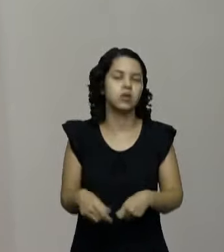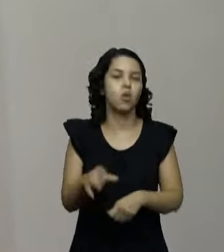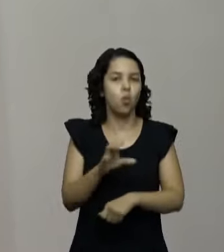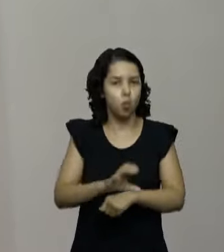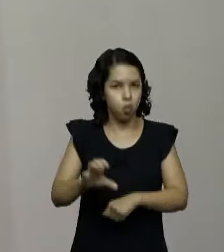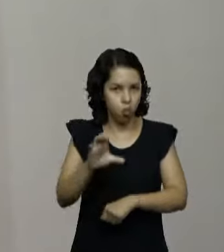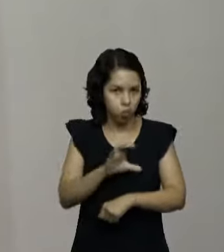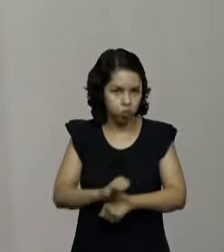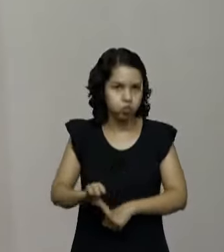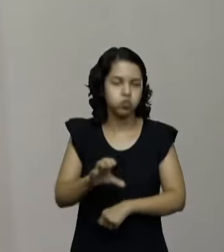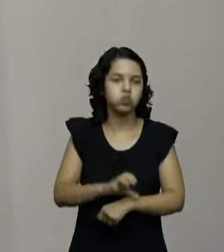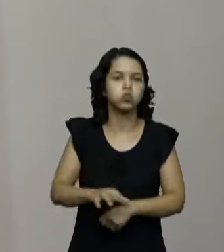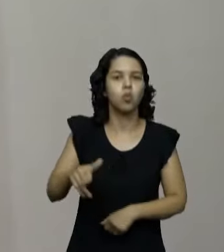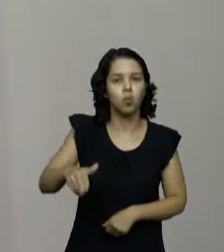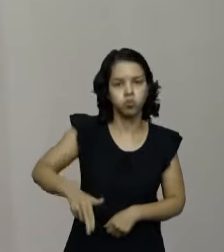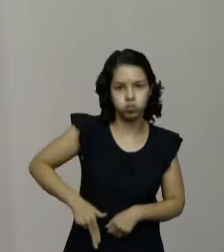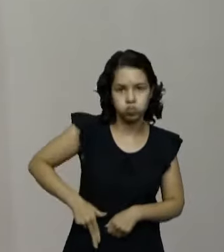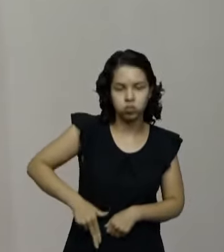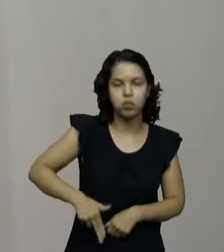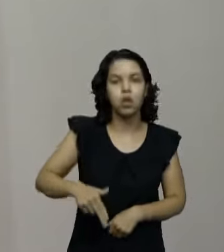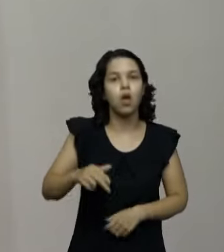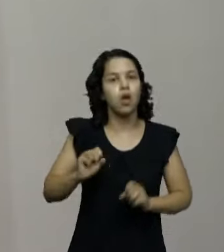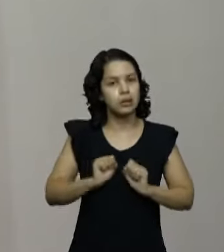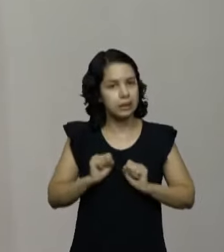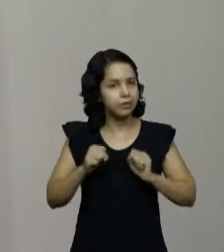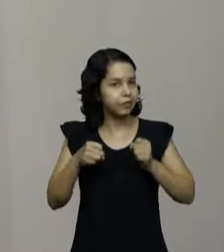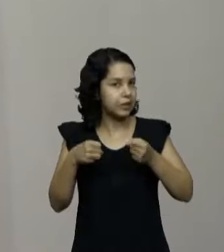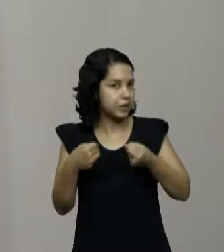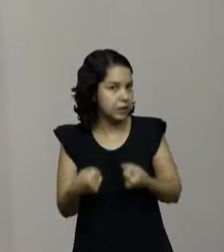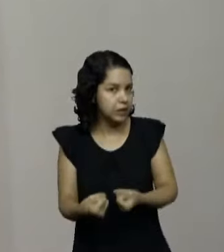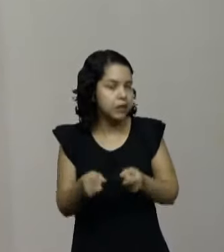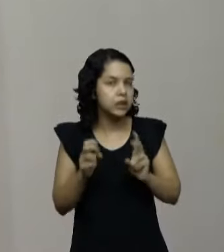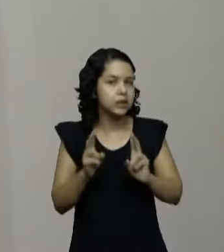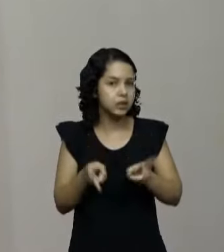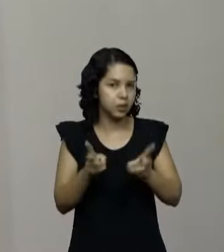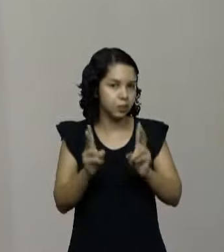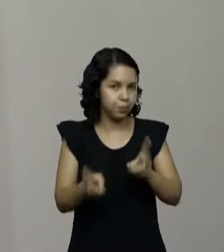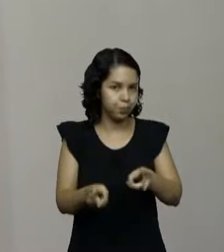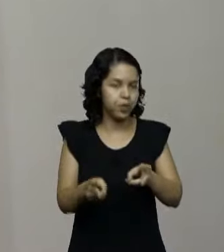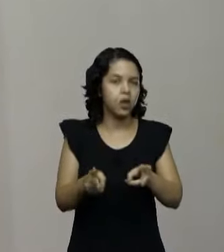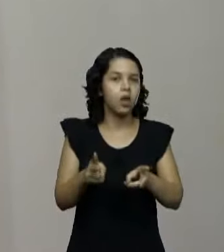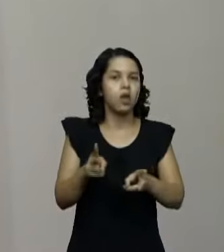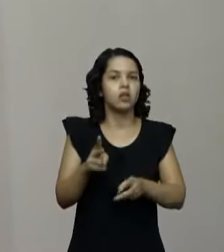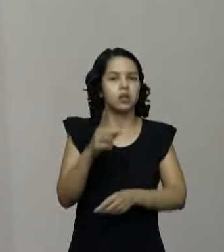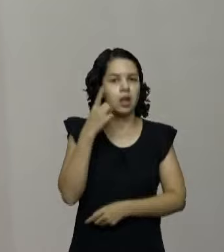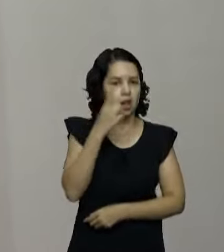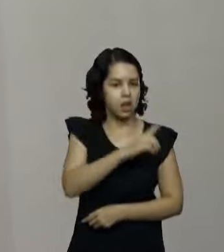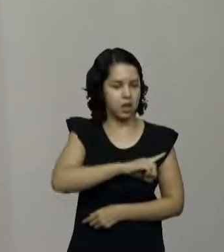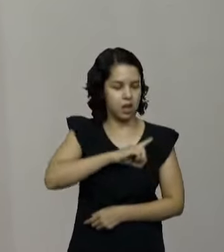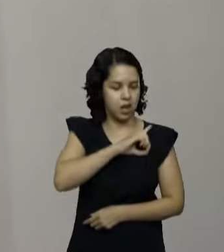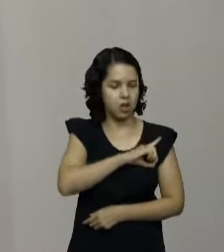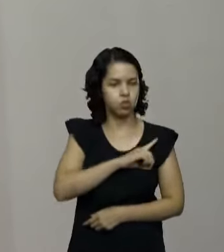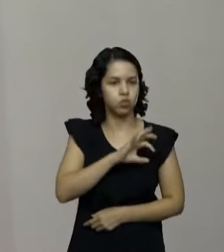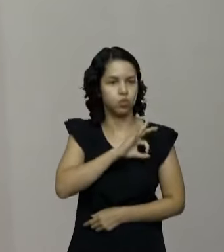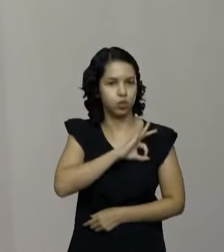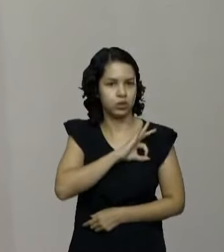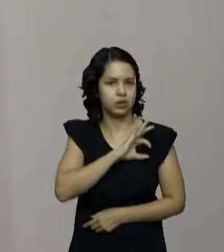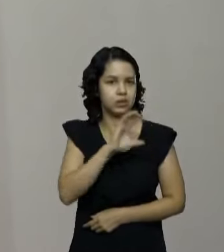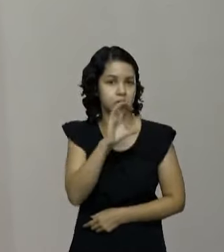Isso sempre defendi. Como delegado da Polícia Civil, fui